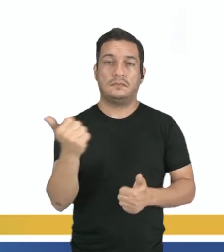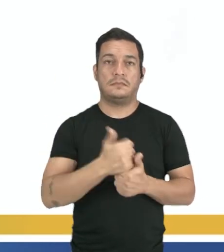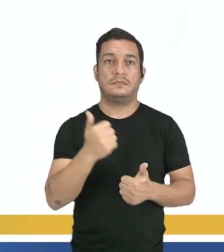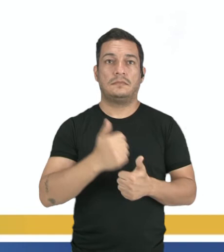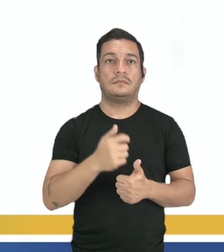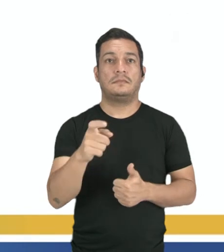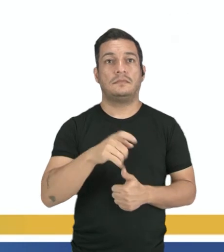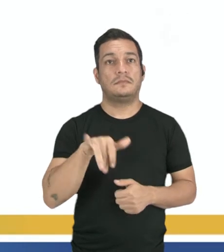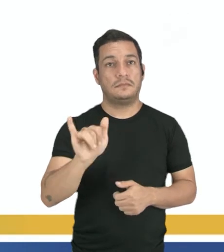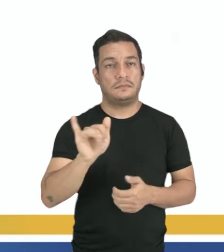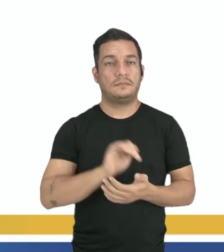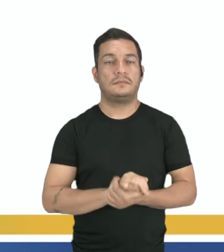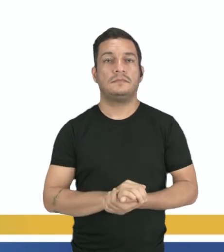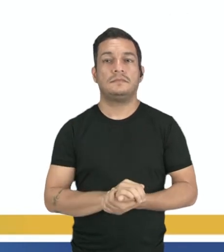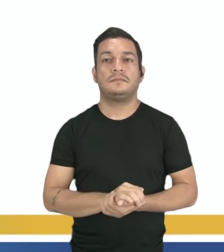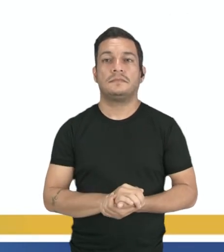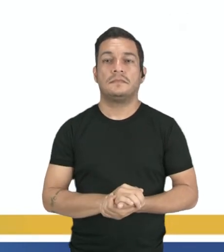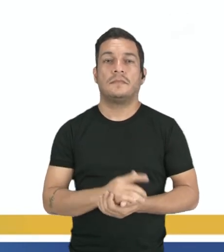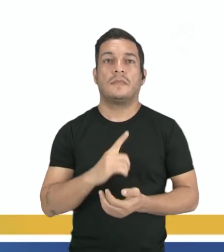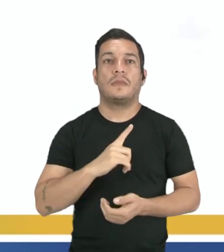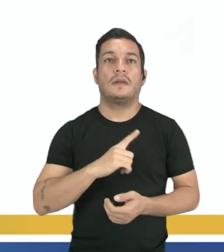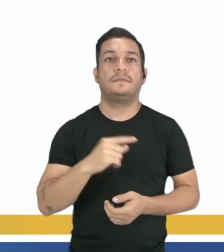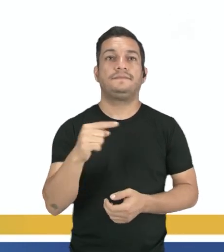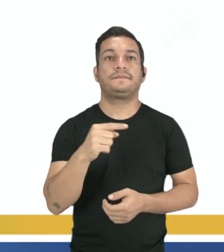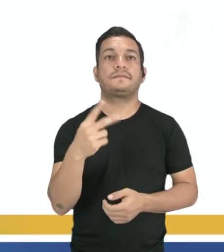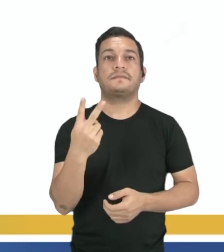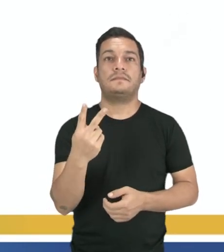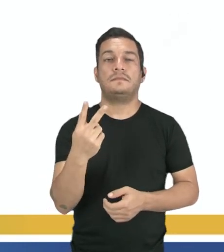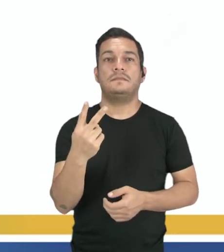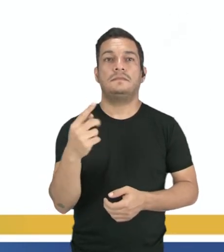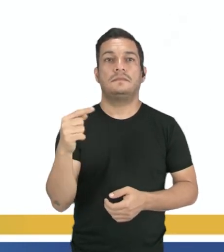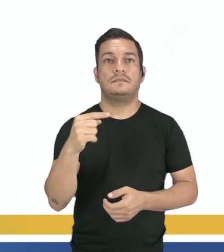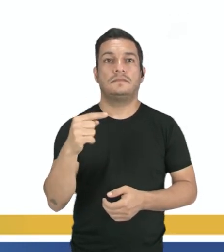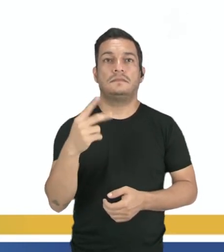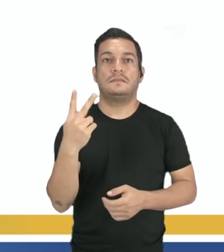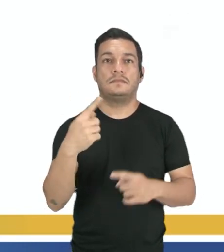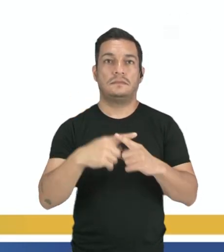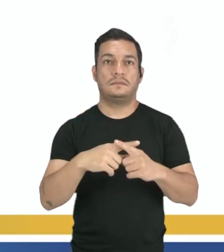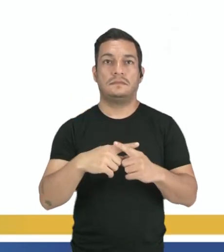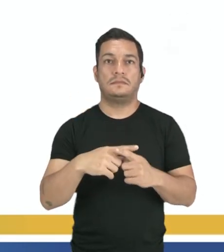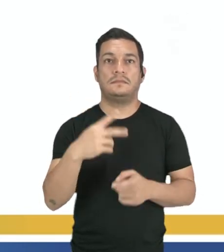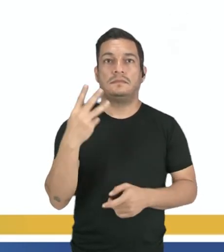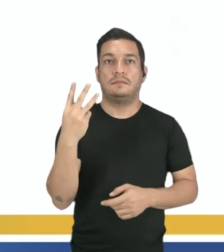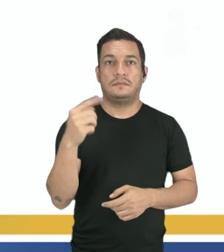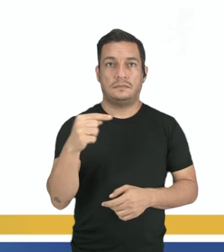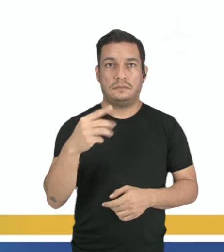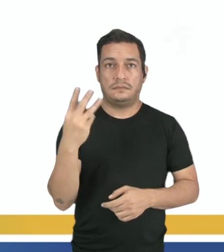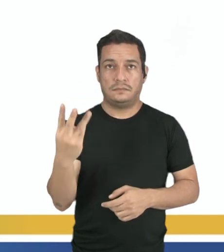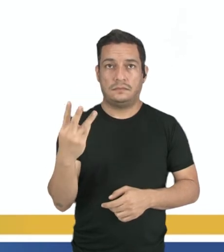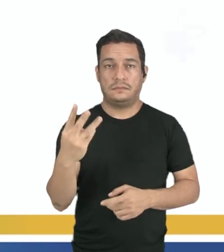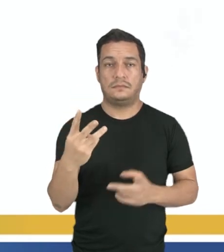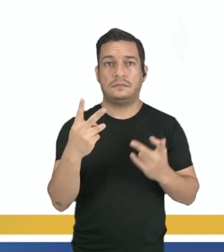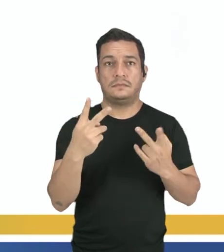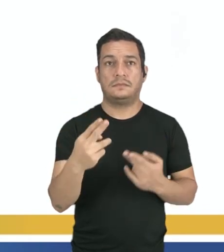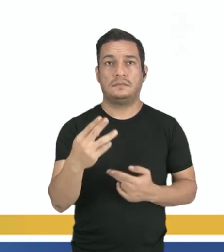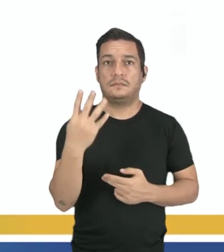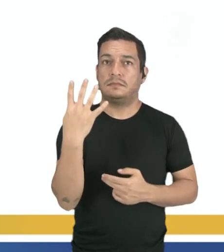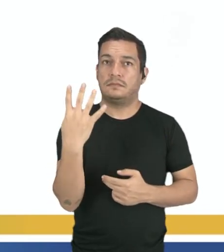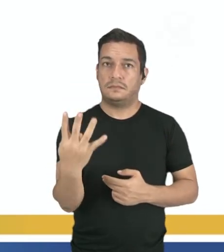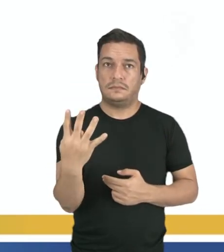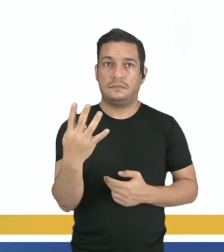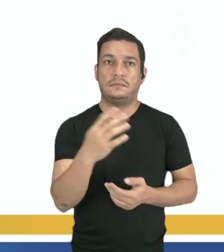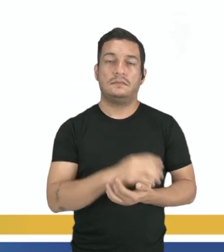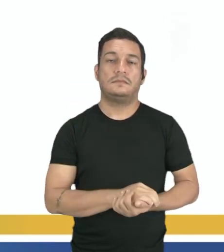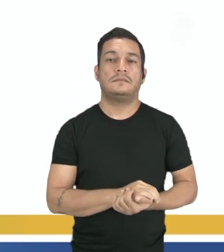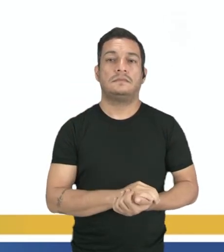de x e y. Então, nós teremos menos 2, menos 2 que multiplica o menos 3, e isso deve ser igual